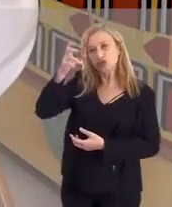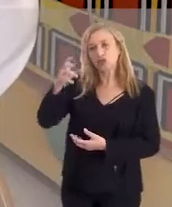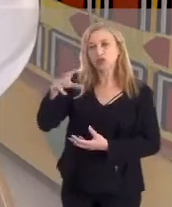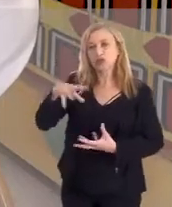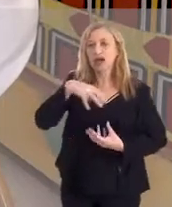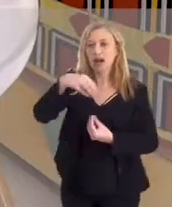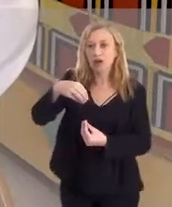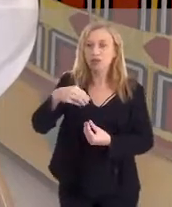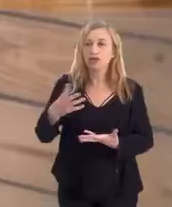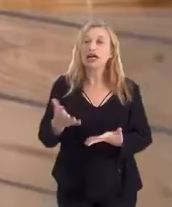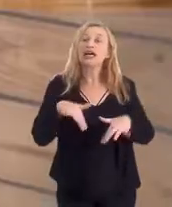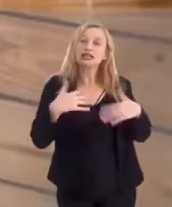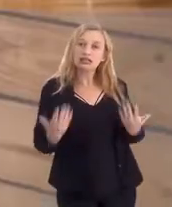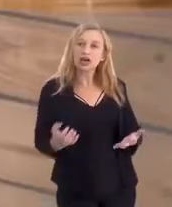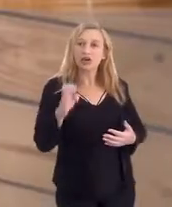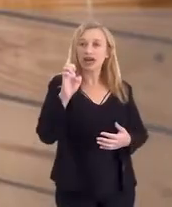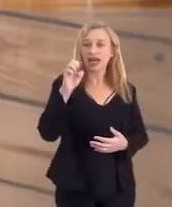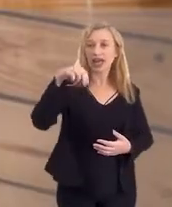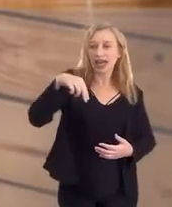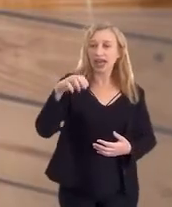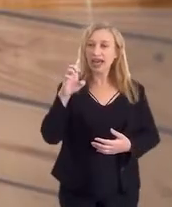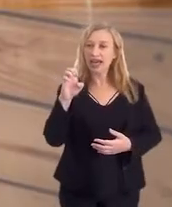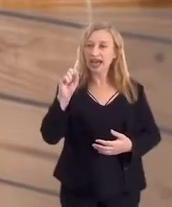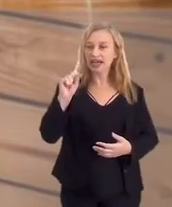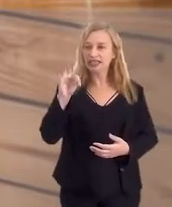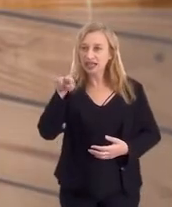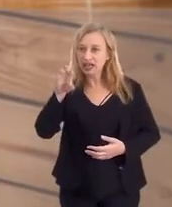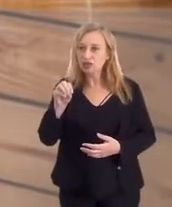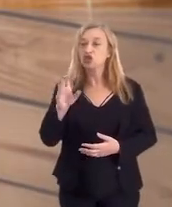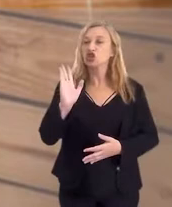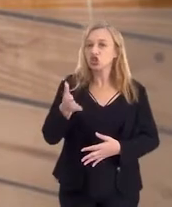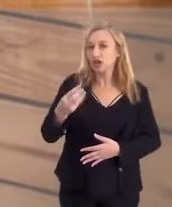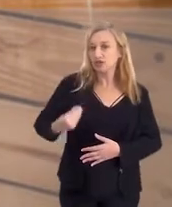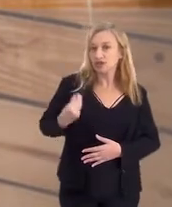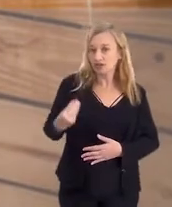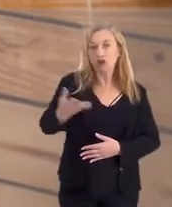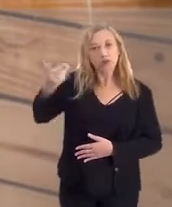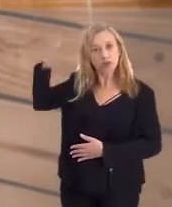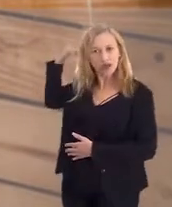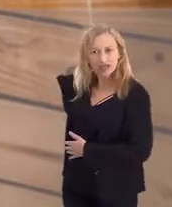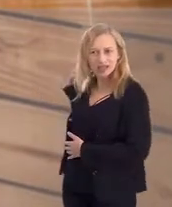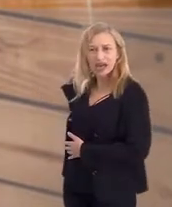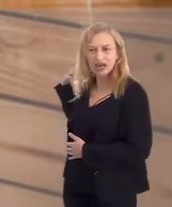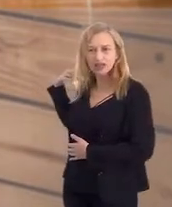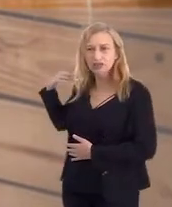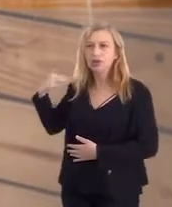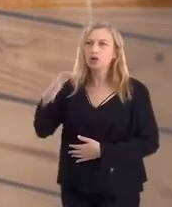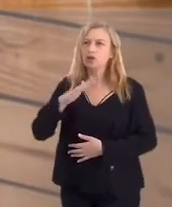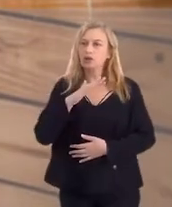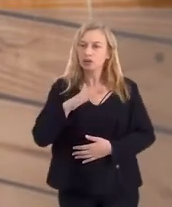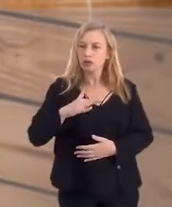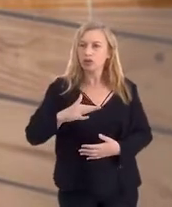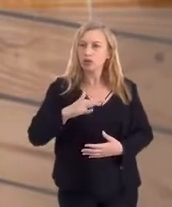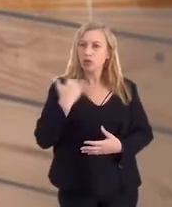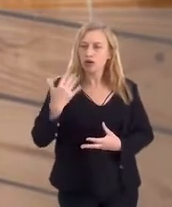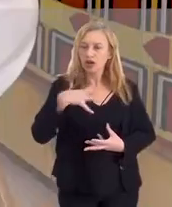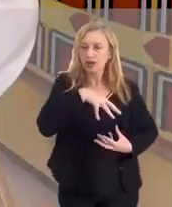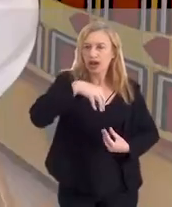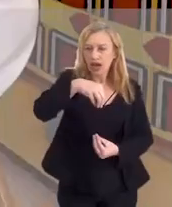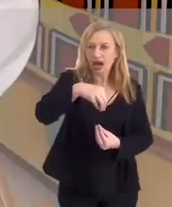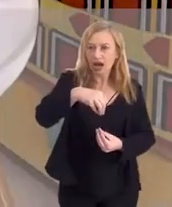está ali. Então, o encantado, ele já viveu. Já é alguém viveu. Que já passou pela terra, que já